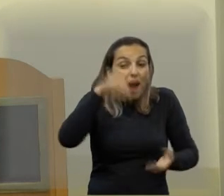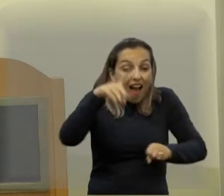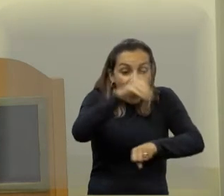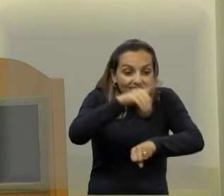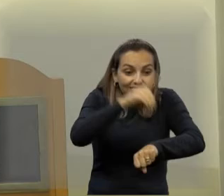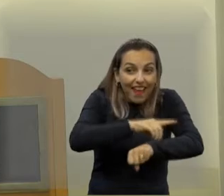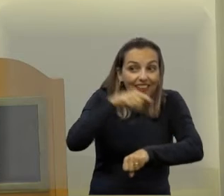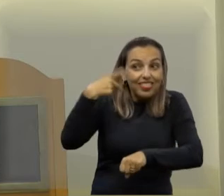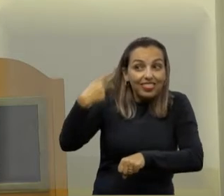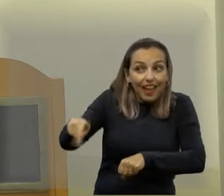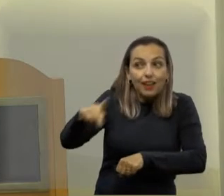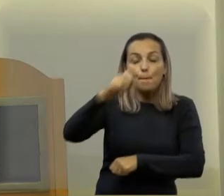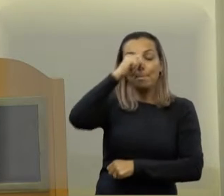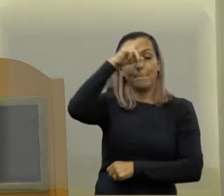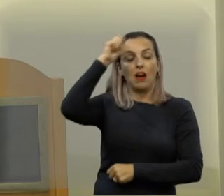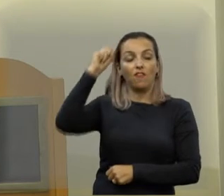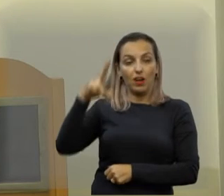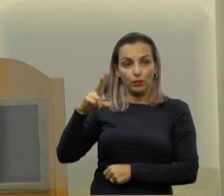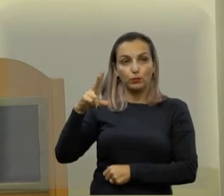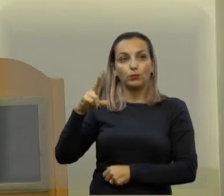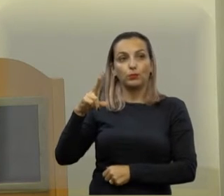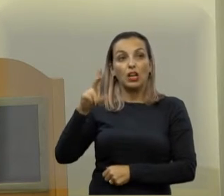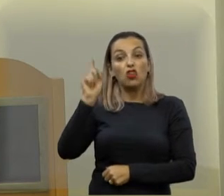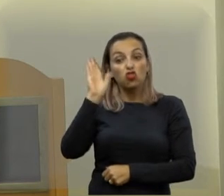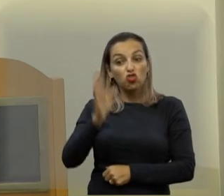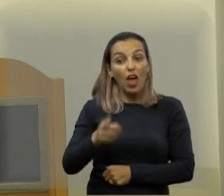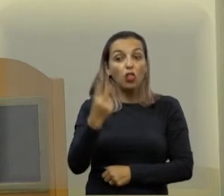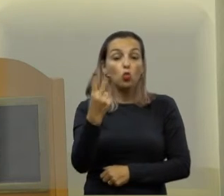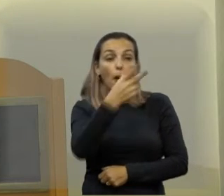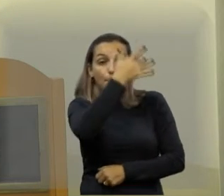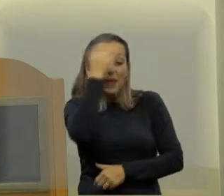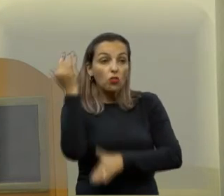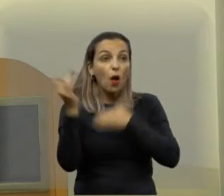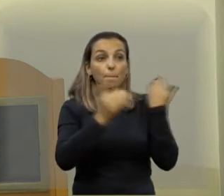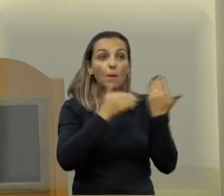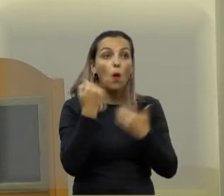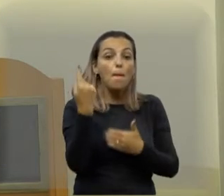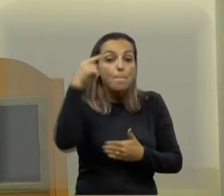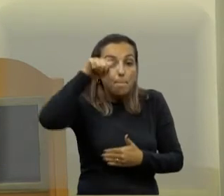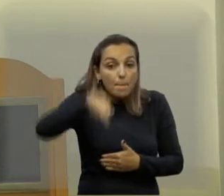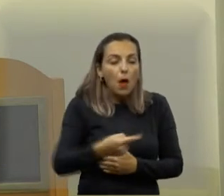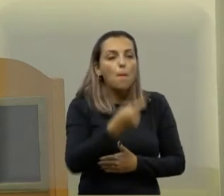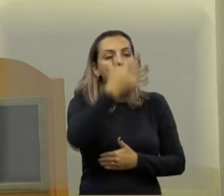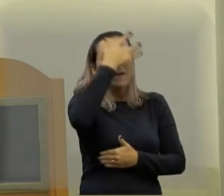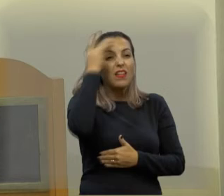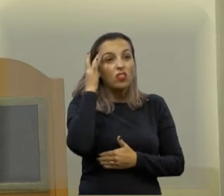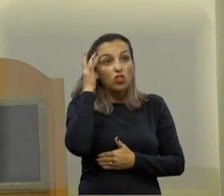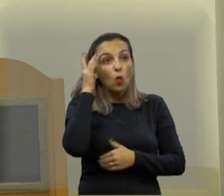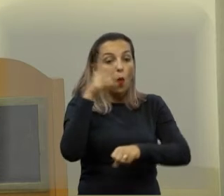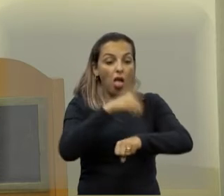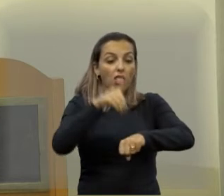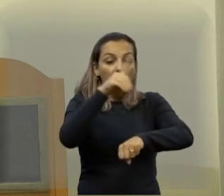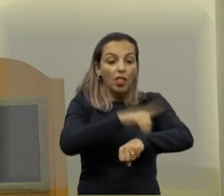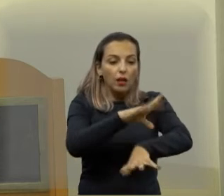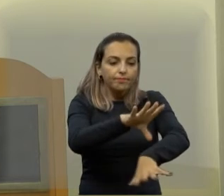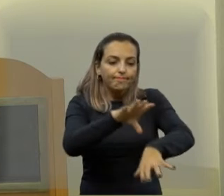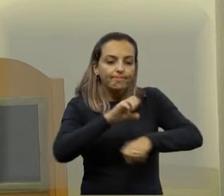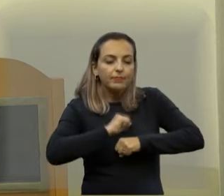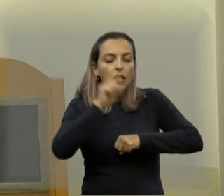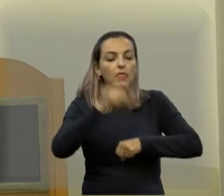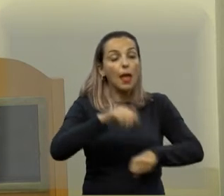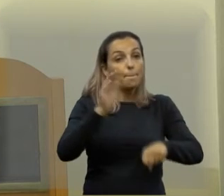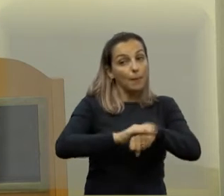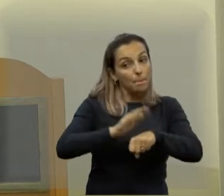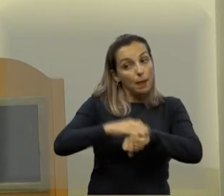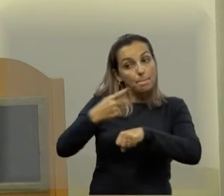que nós estamos de vencer na cidade com usar dois óbitos com quase mil pessoas infectadas e dengue é a nossa Prefeitura Municipal de